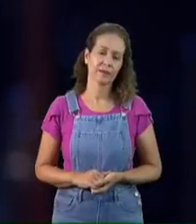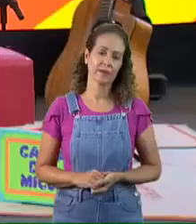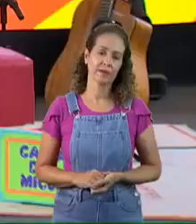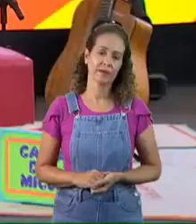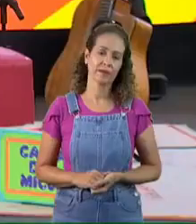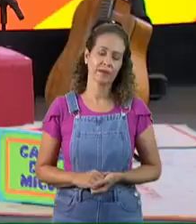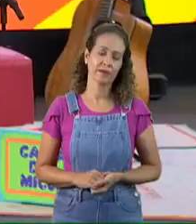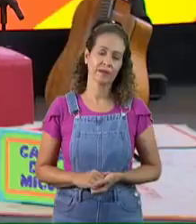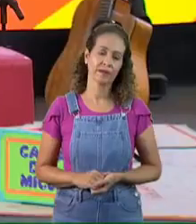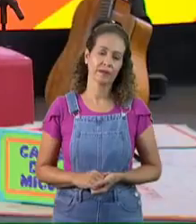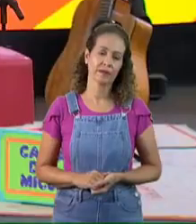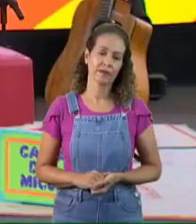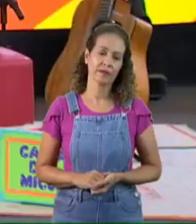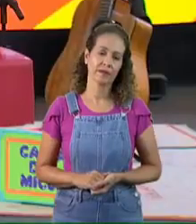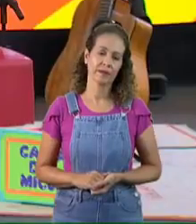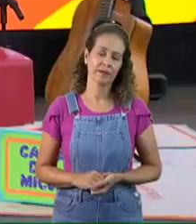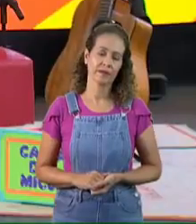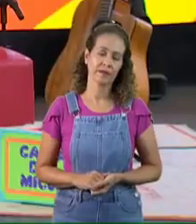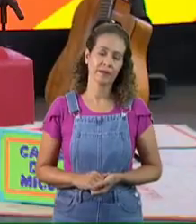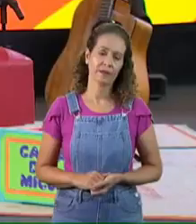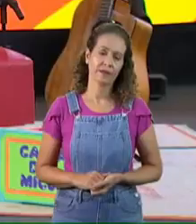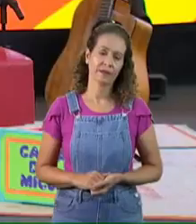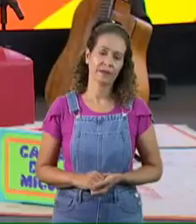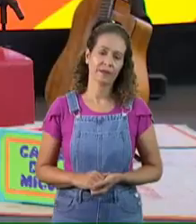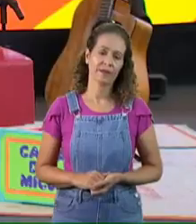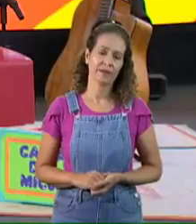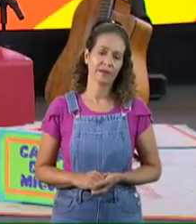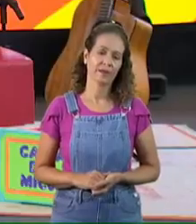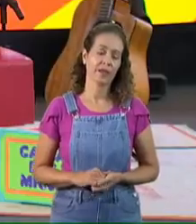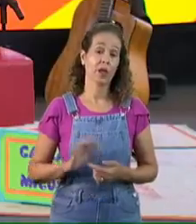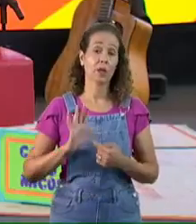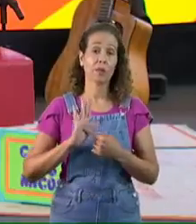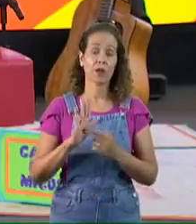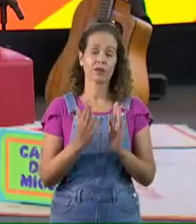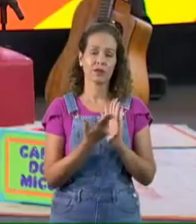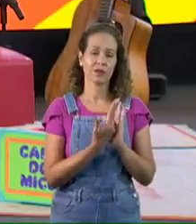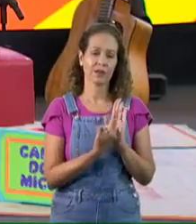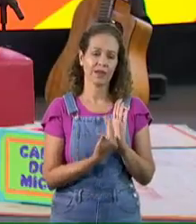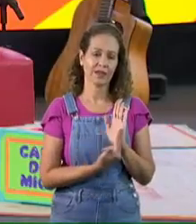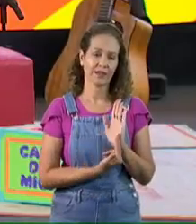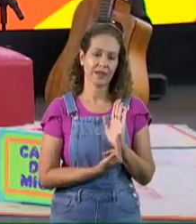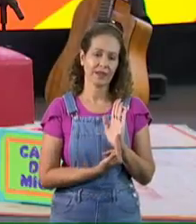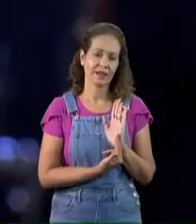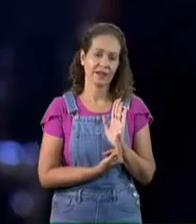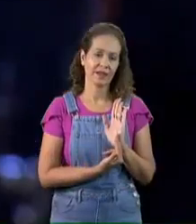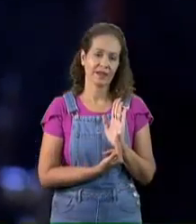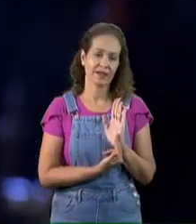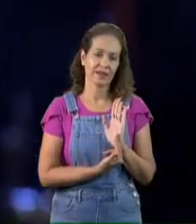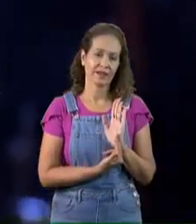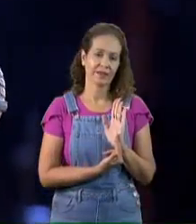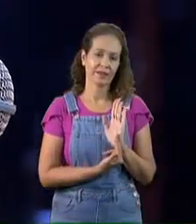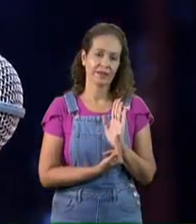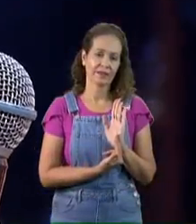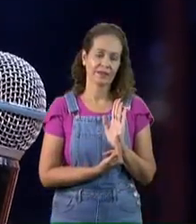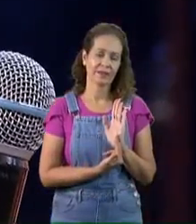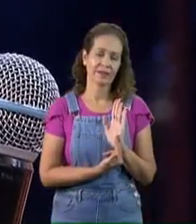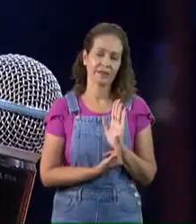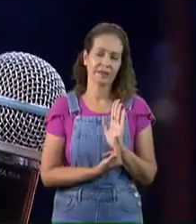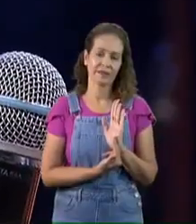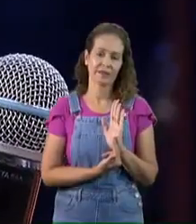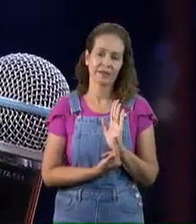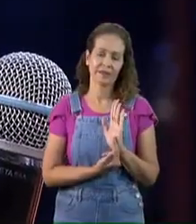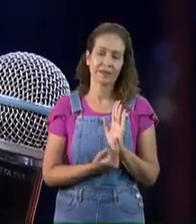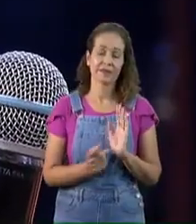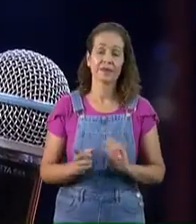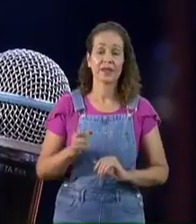Desenhei eu segurando o balão. Então vai lá, mostra lá. Vai lá, mostra ali para as crianças. Ele desenhou